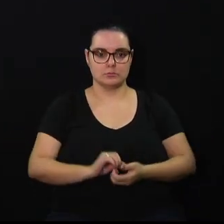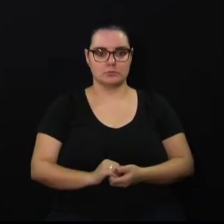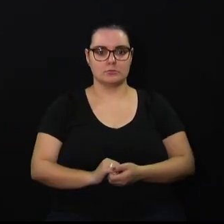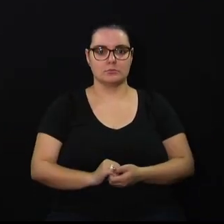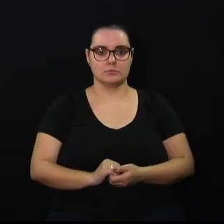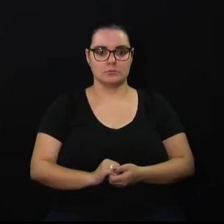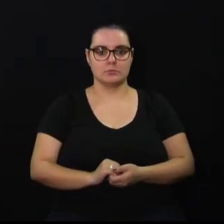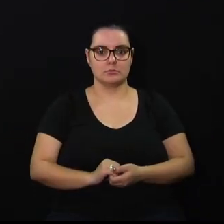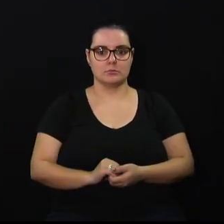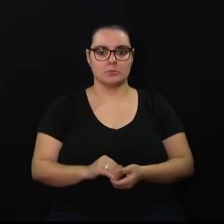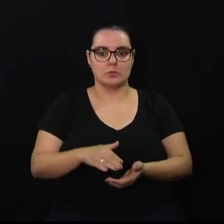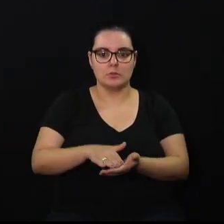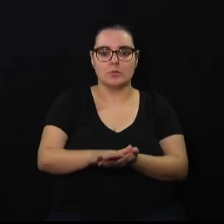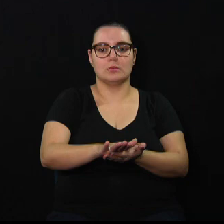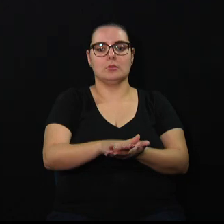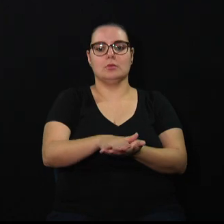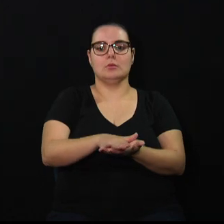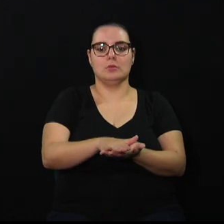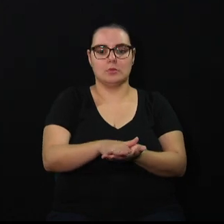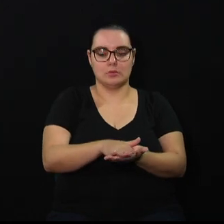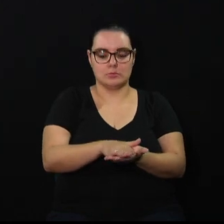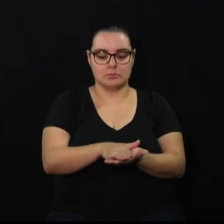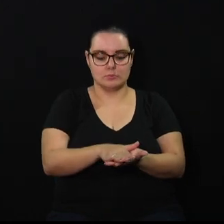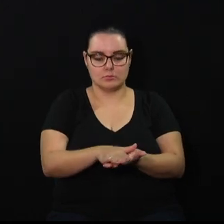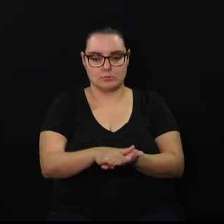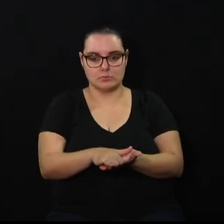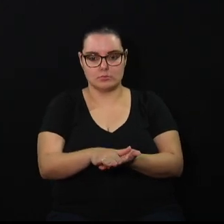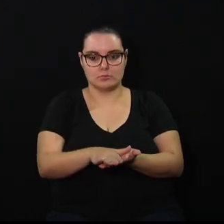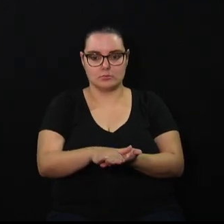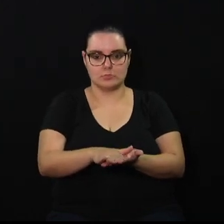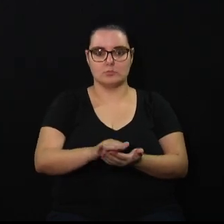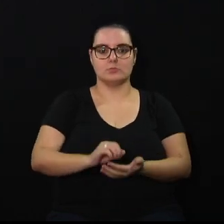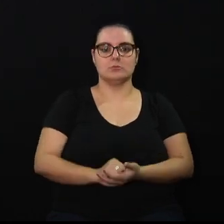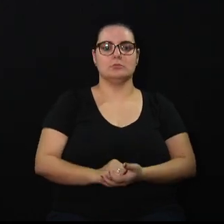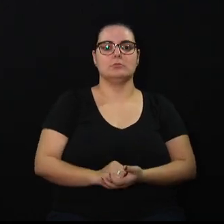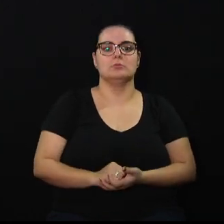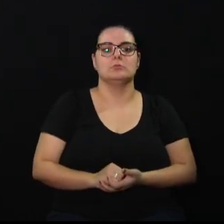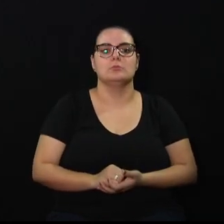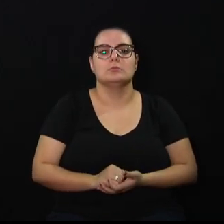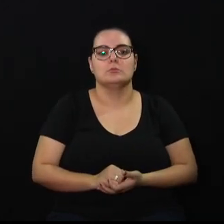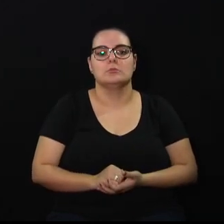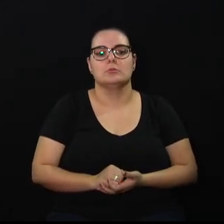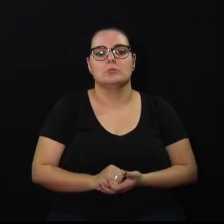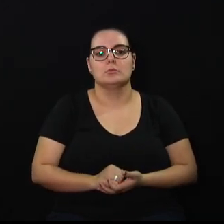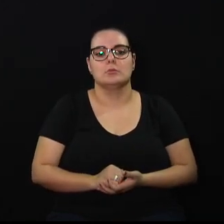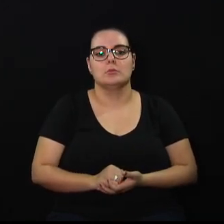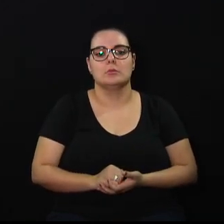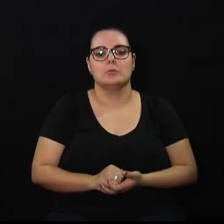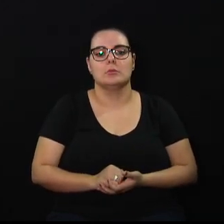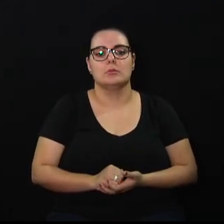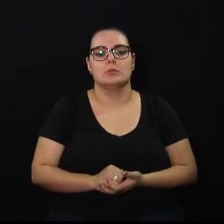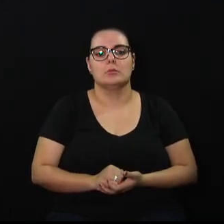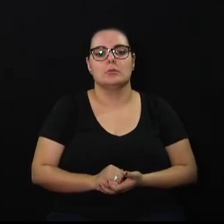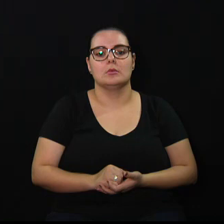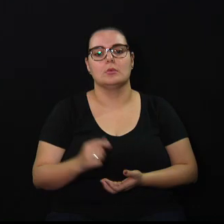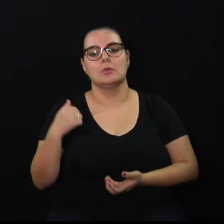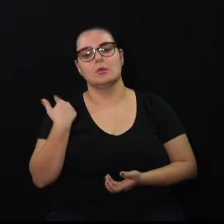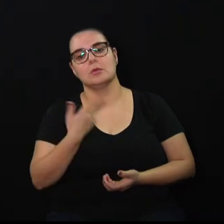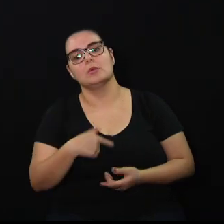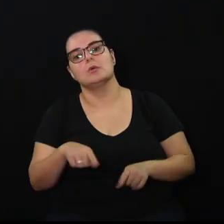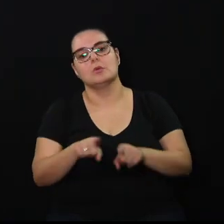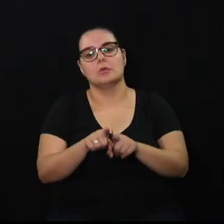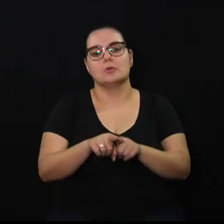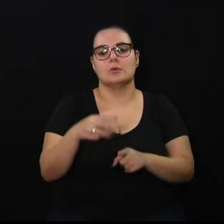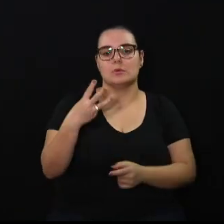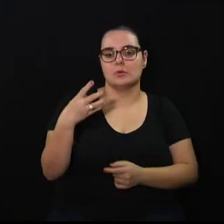antiderrapante para não ficar se deslizando na cadeira e agente beijos